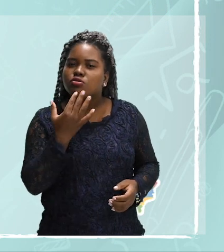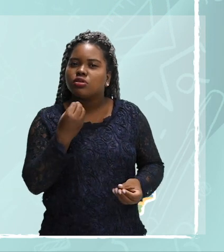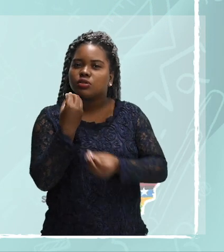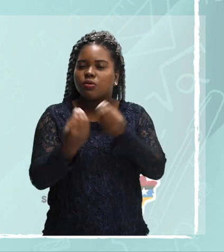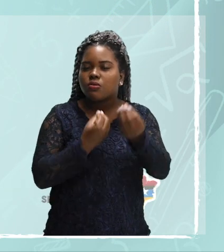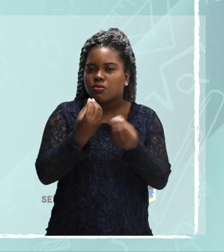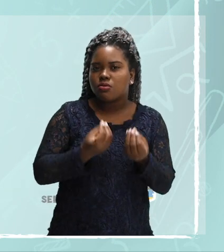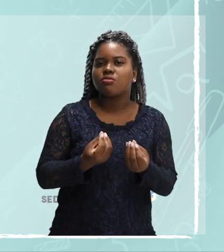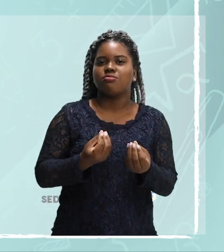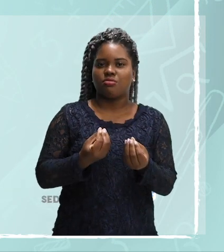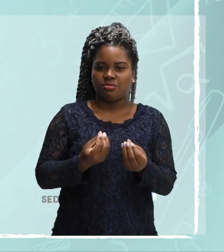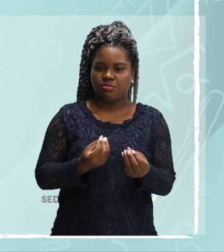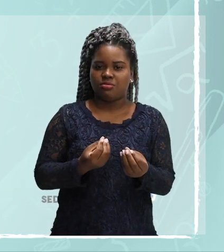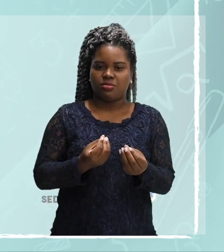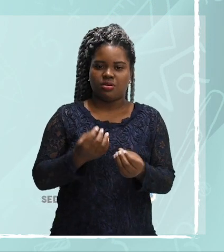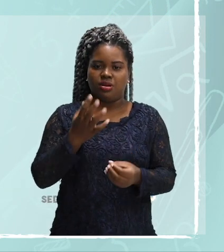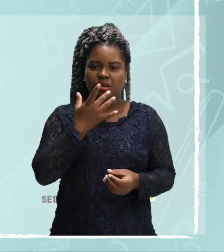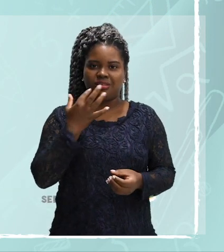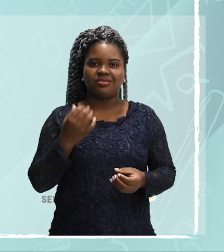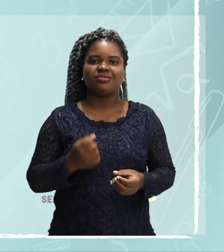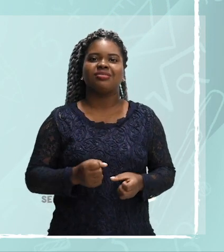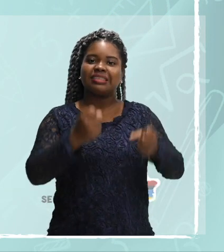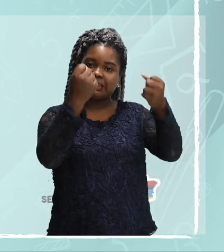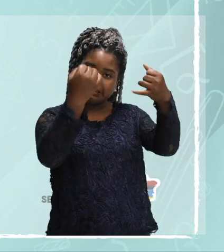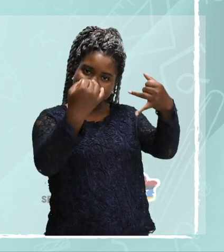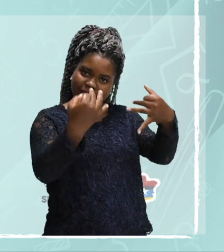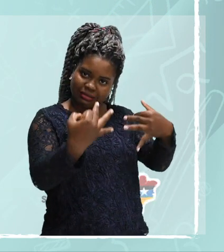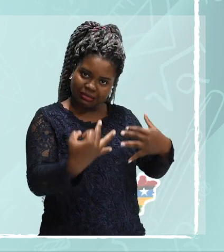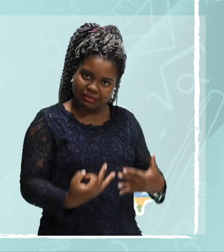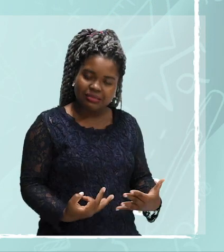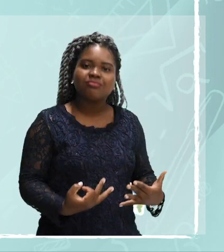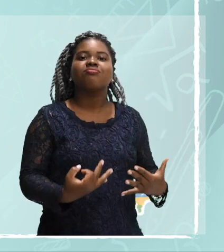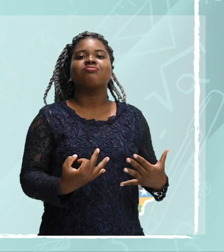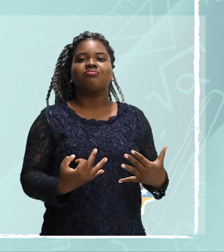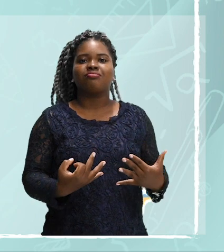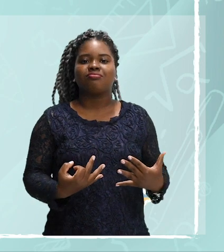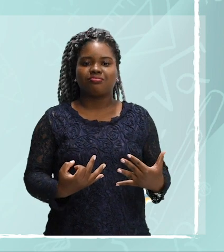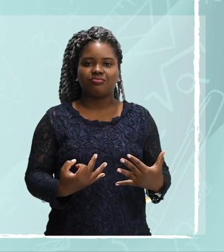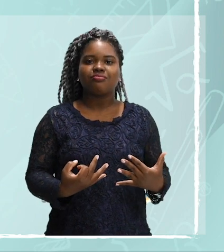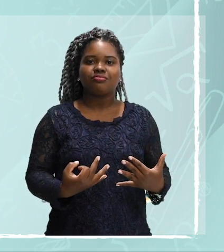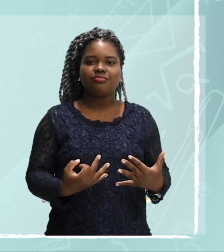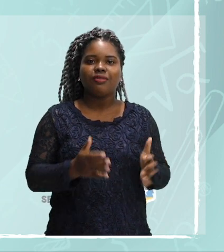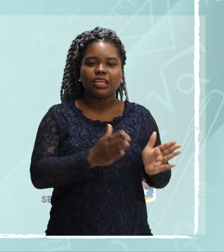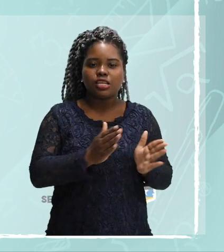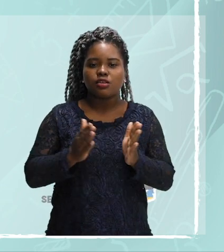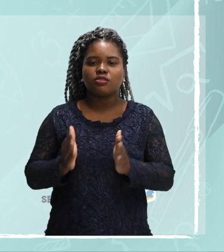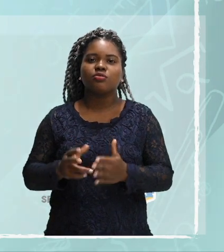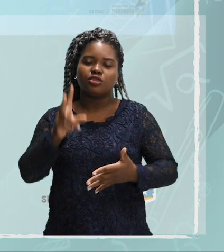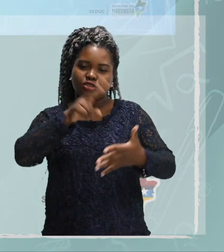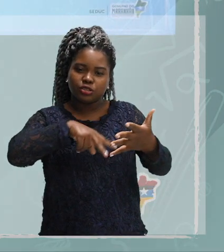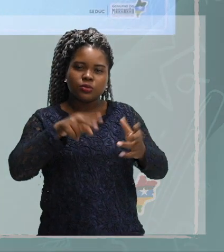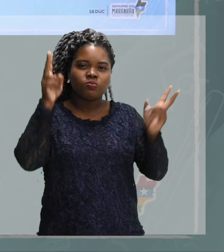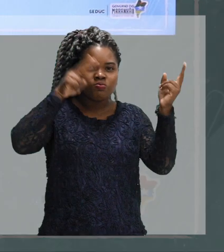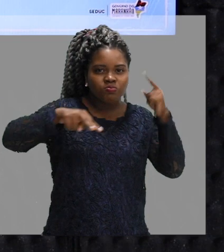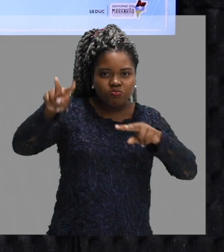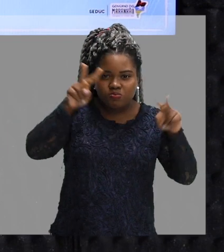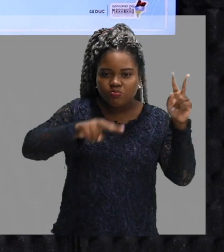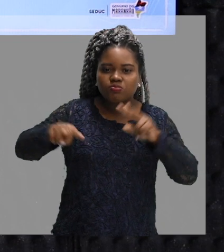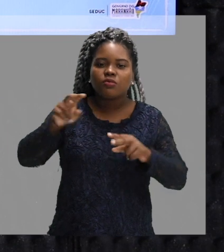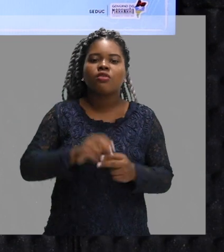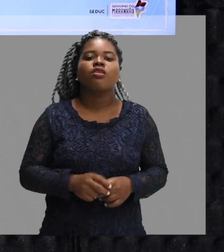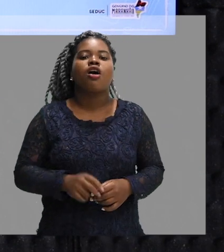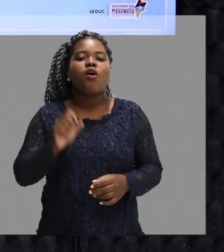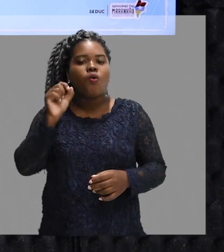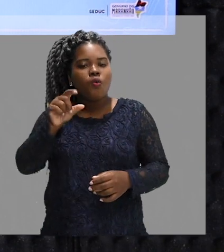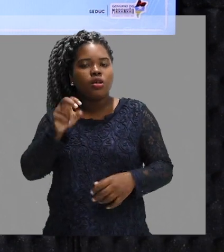pintura eram cores que diziam exatamente esse processo de leitura visual. O azul e o verde representavam o Nilo, a